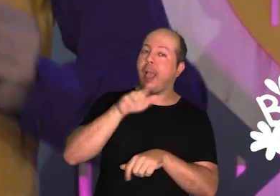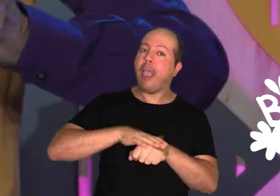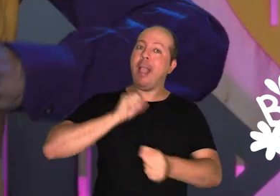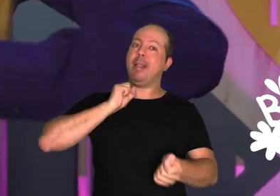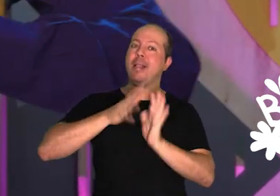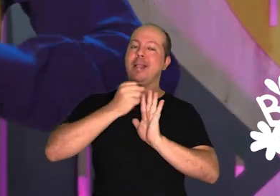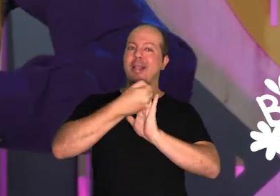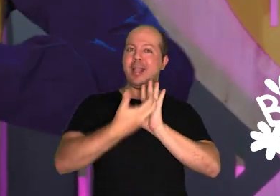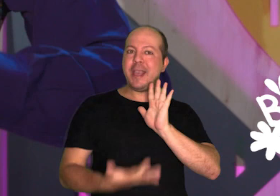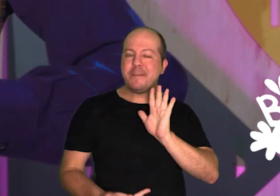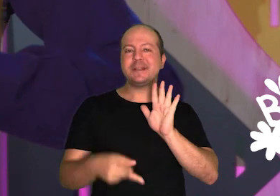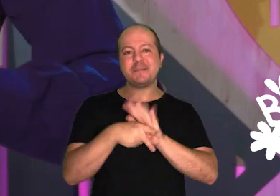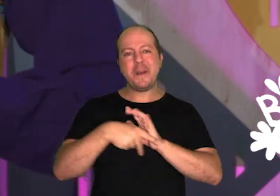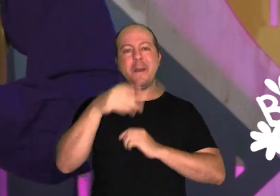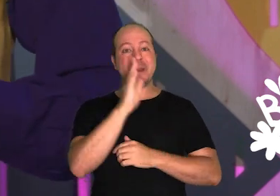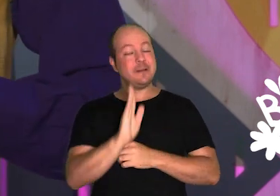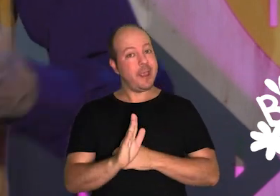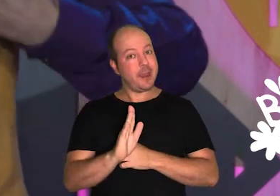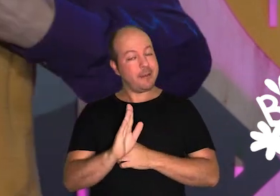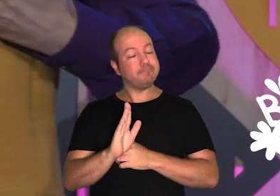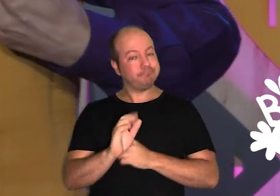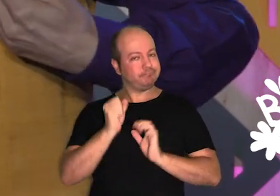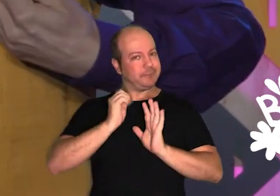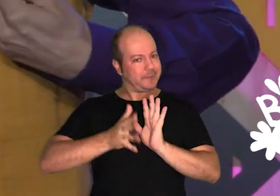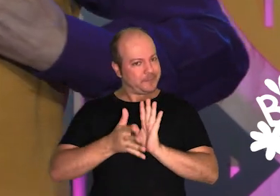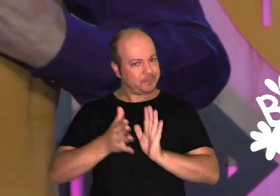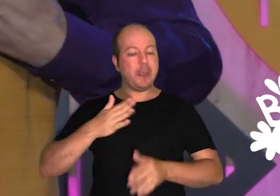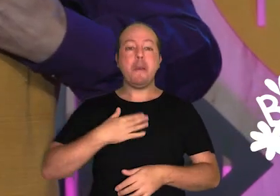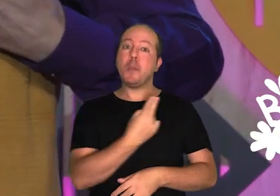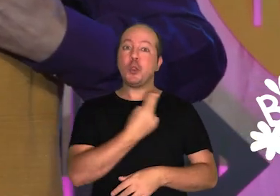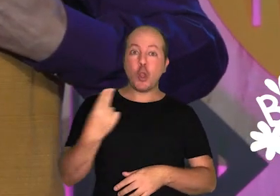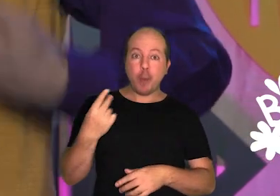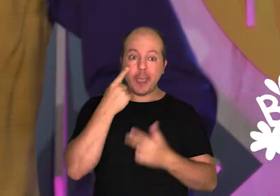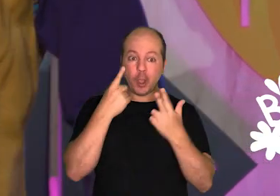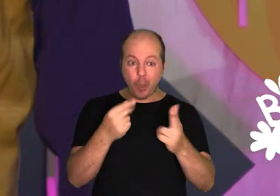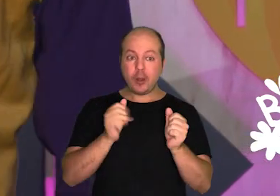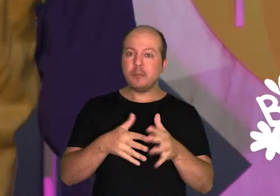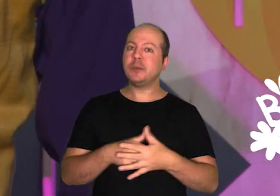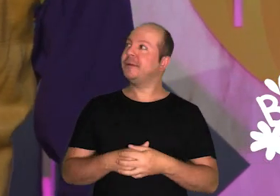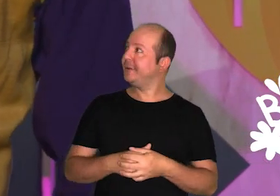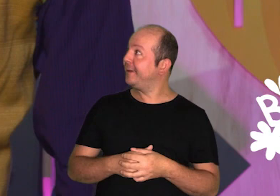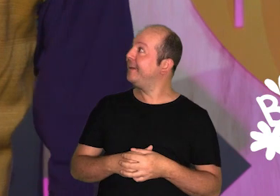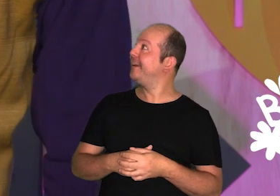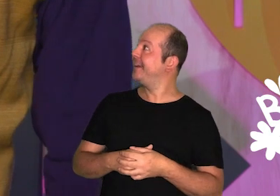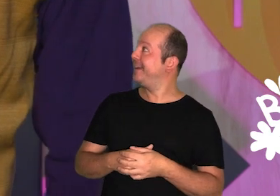libras. Língua brasileira dos sinais. Meu nome em libras é